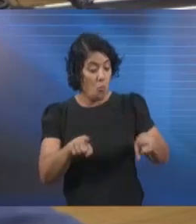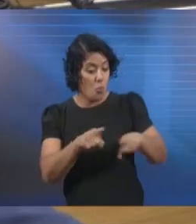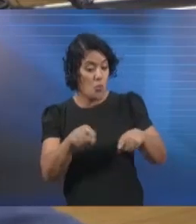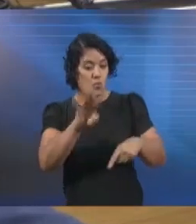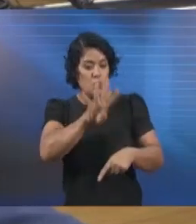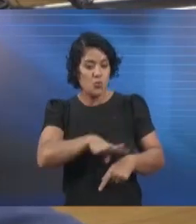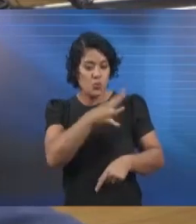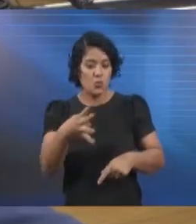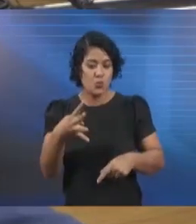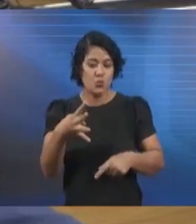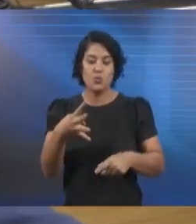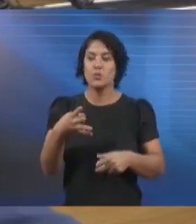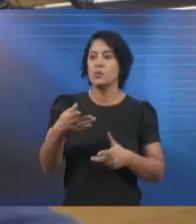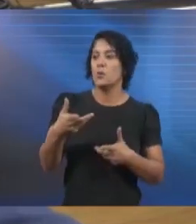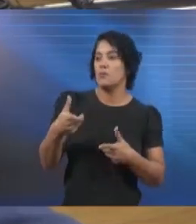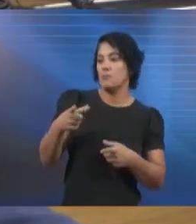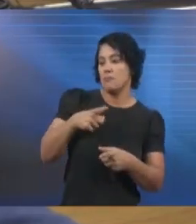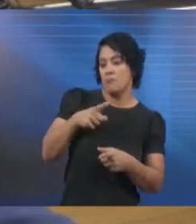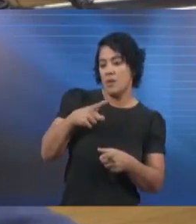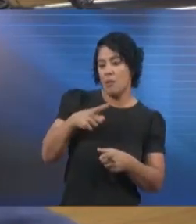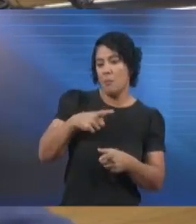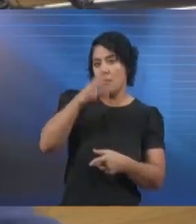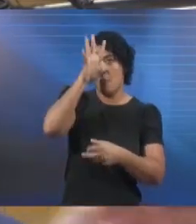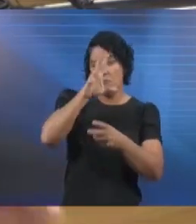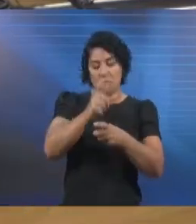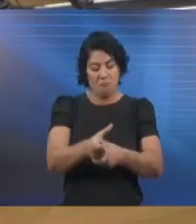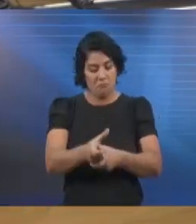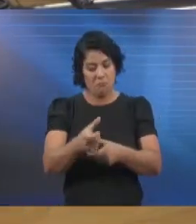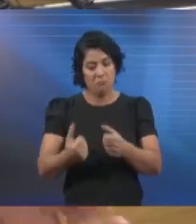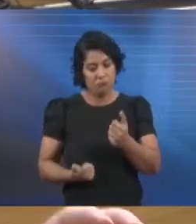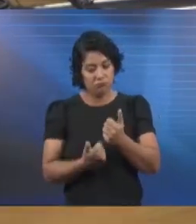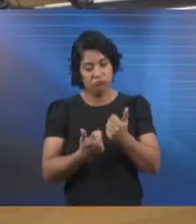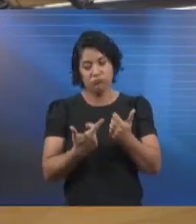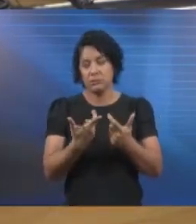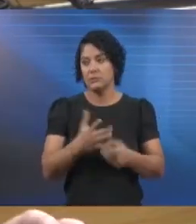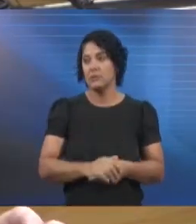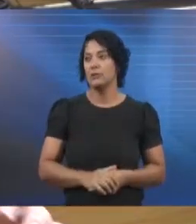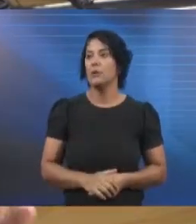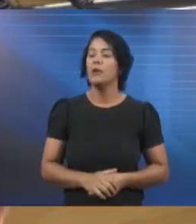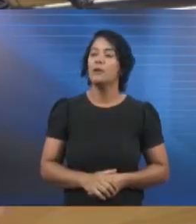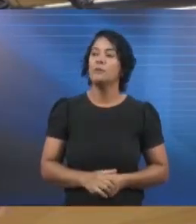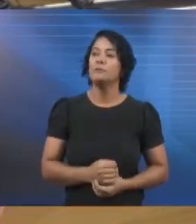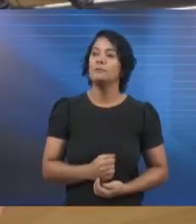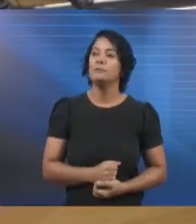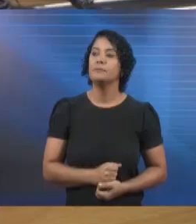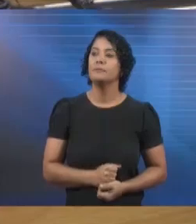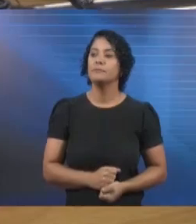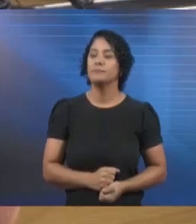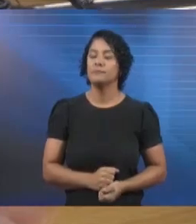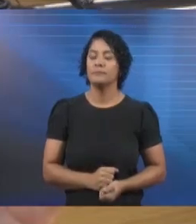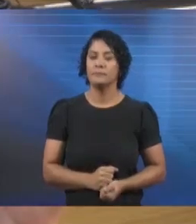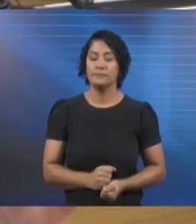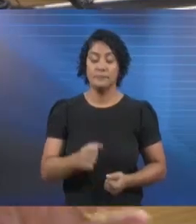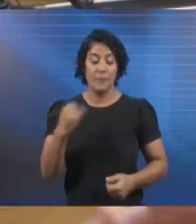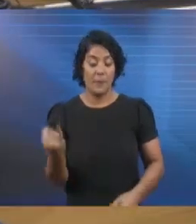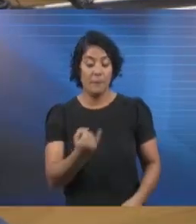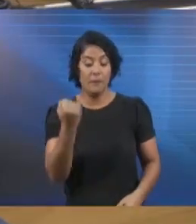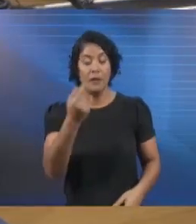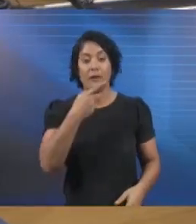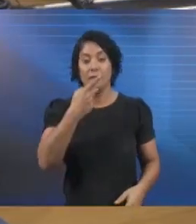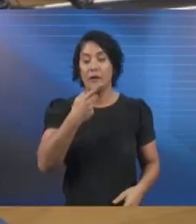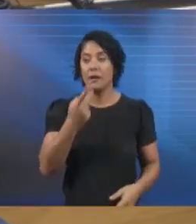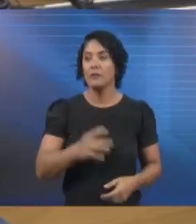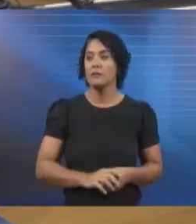quadro auxiliar de Oficiais Bombeiros Militares enfim Corpo de Bombeiros Militares eh importante falar aqui da